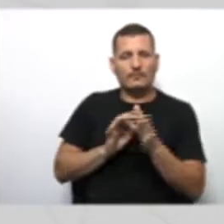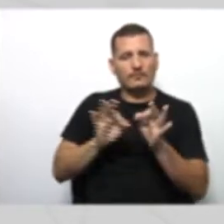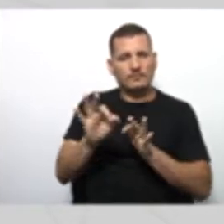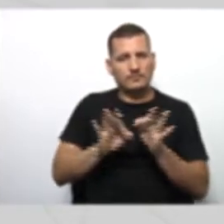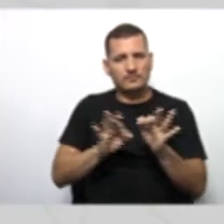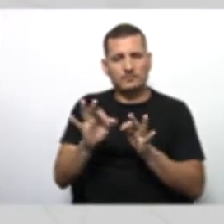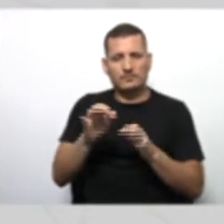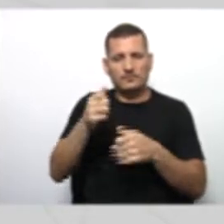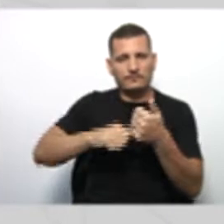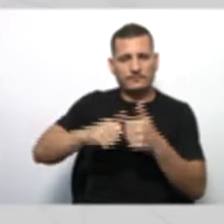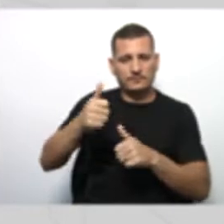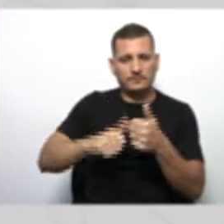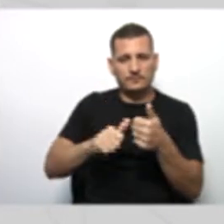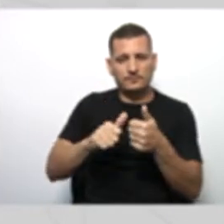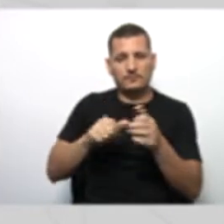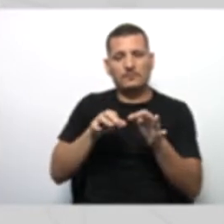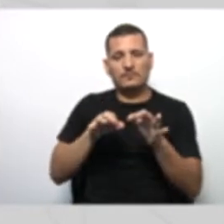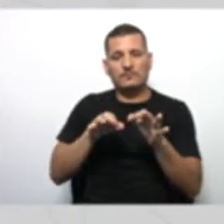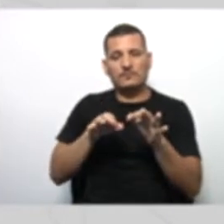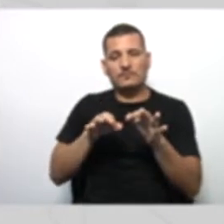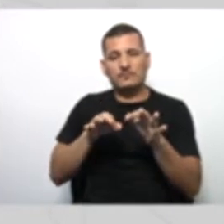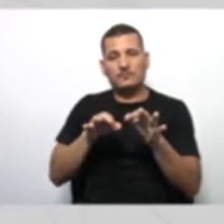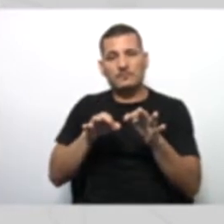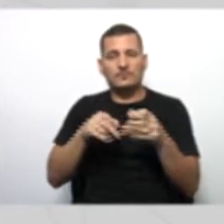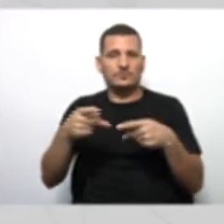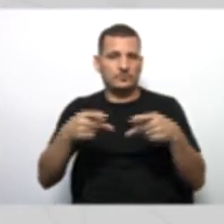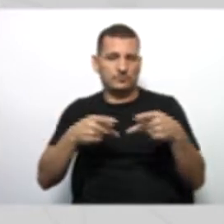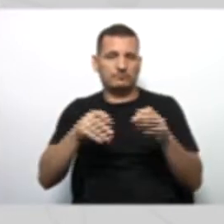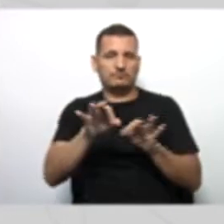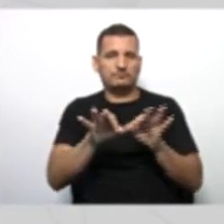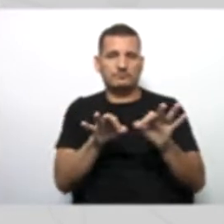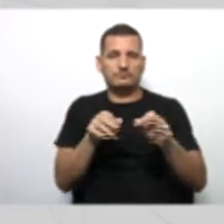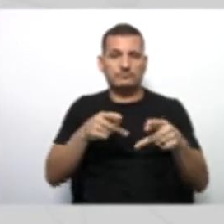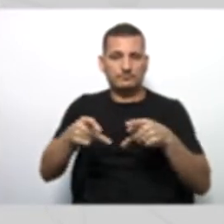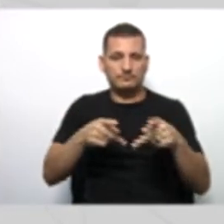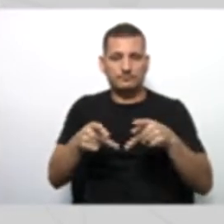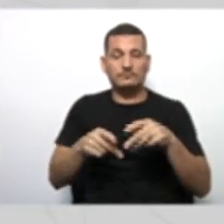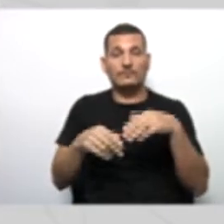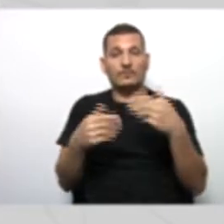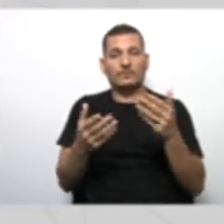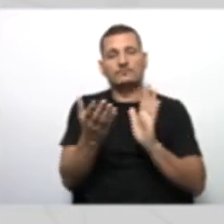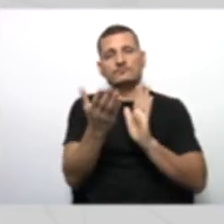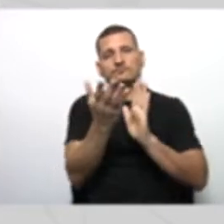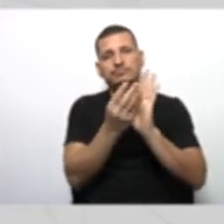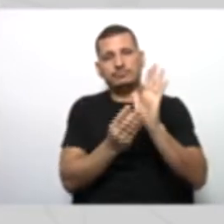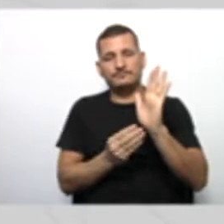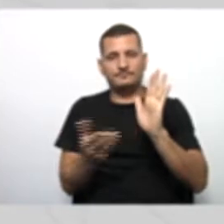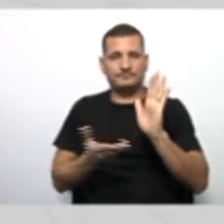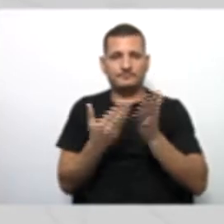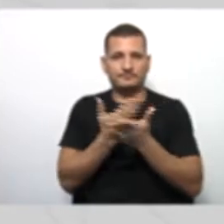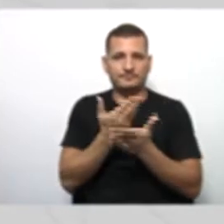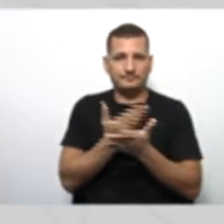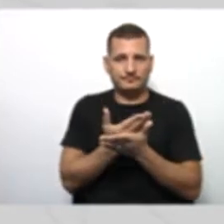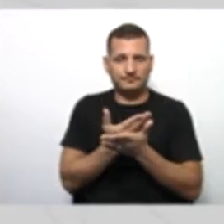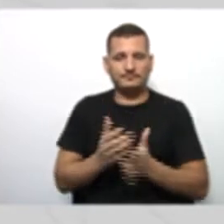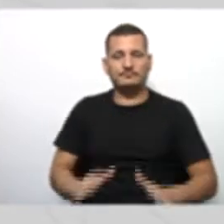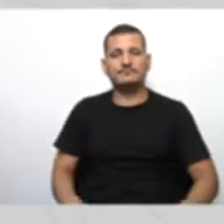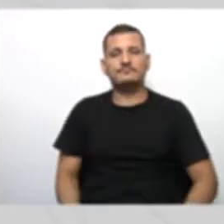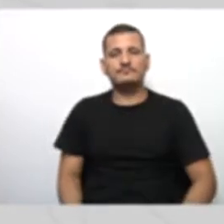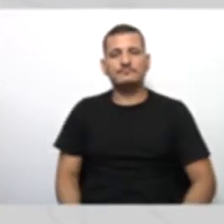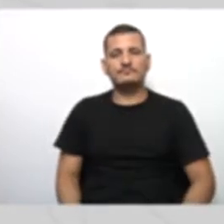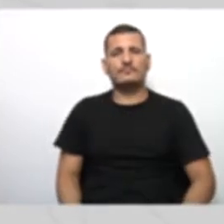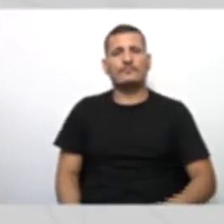e avaliação de plano de projetos. Então isso aí é o conteúdo da nossa teleaula de hoje. É algo